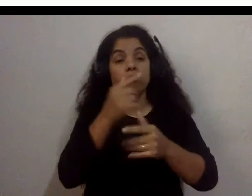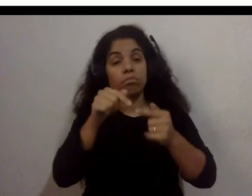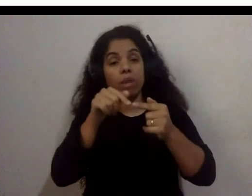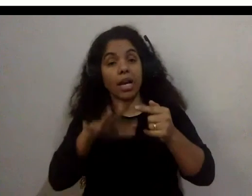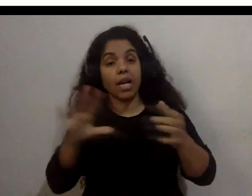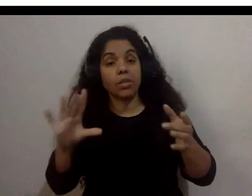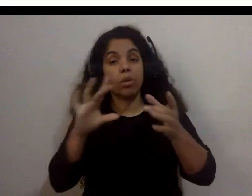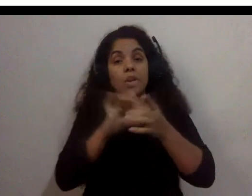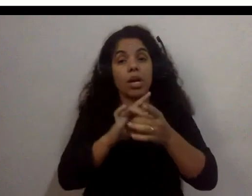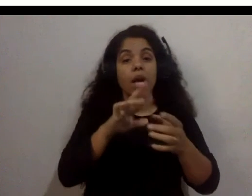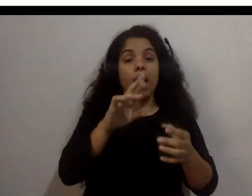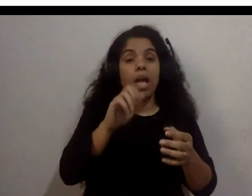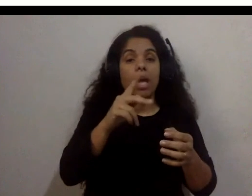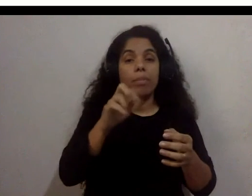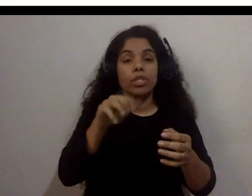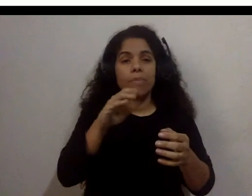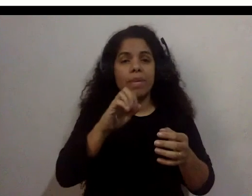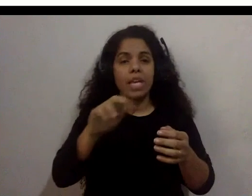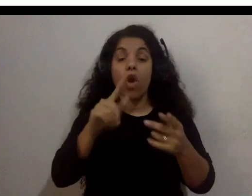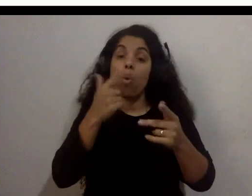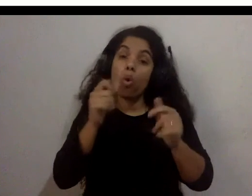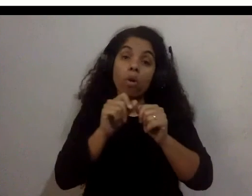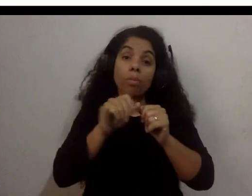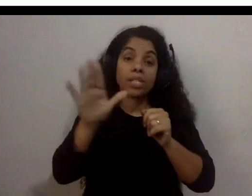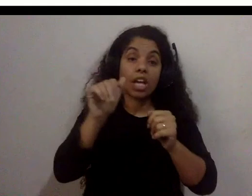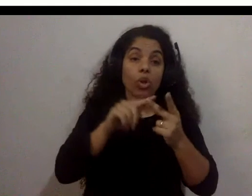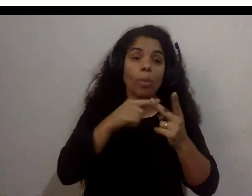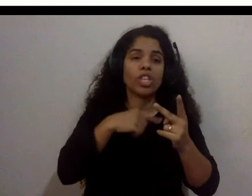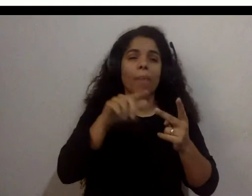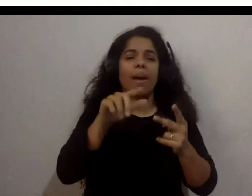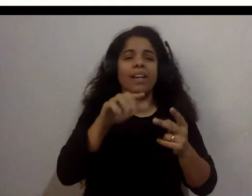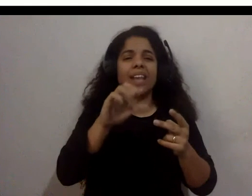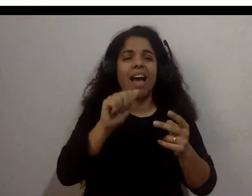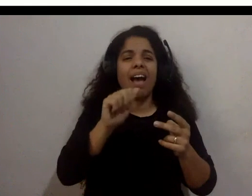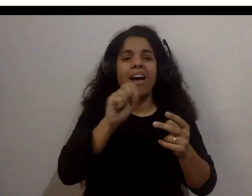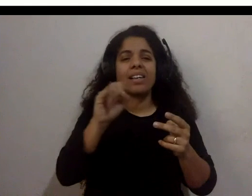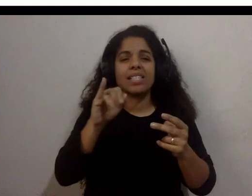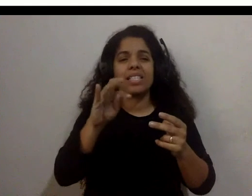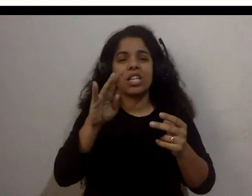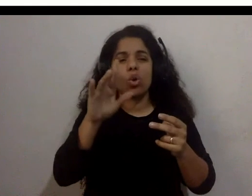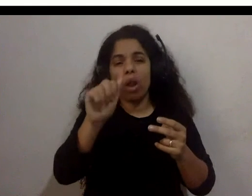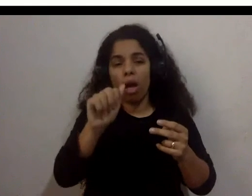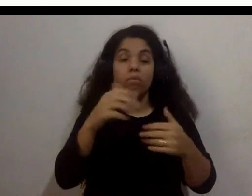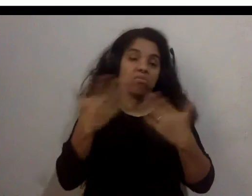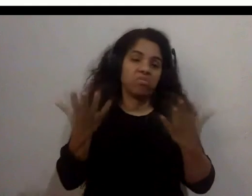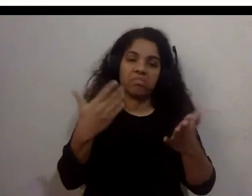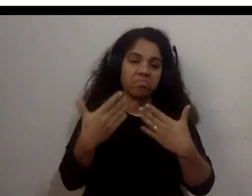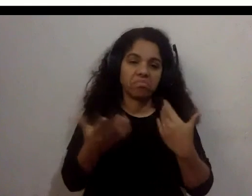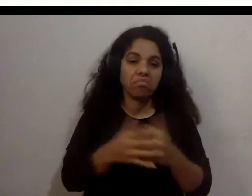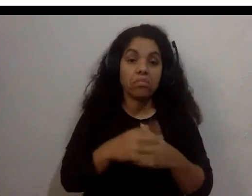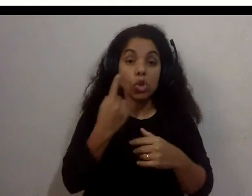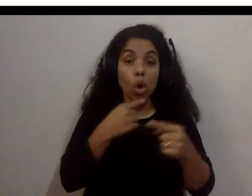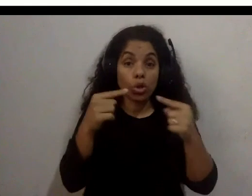com o RabbitMQ, ou eu vou precisar de uma chamada assíncrona, eu vou usar algum serviço de chamada assíncrona. Enfim, o